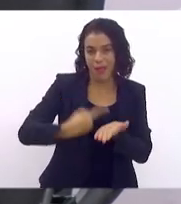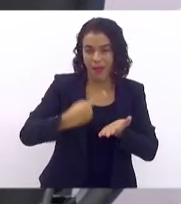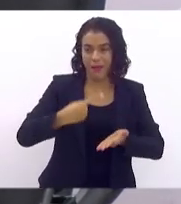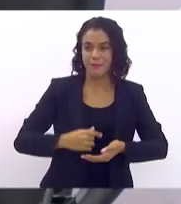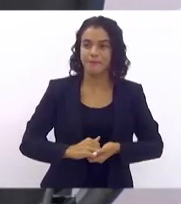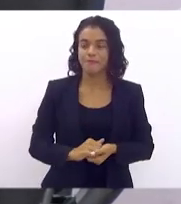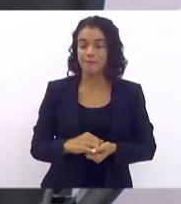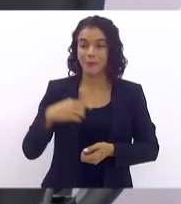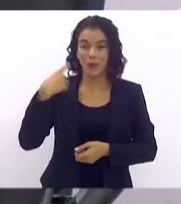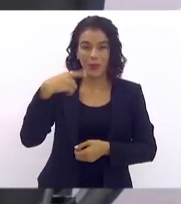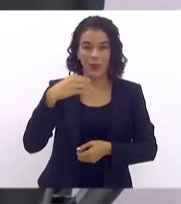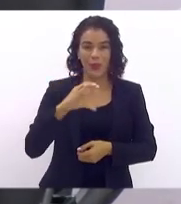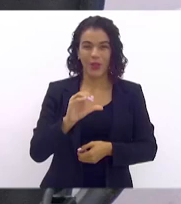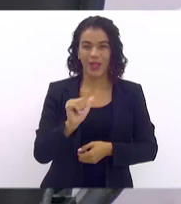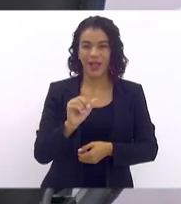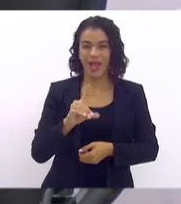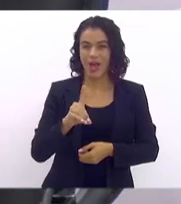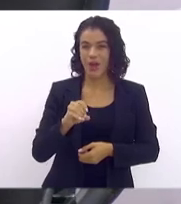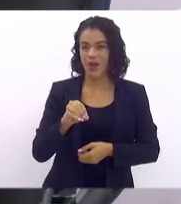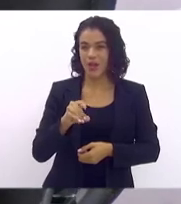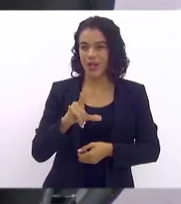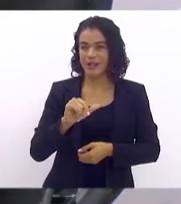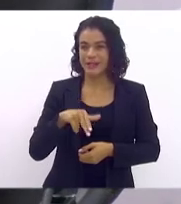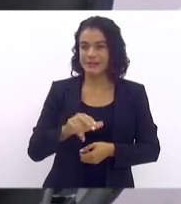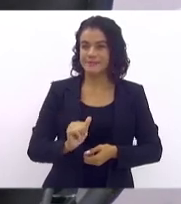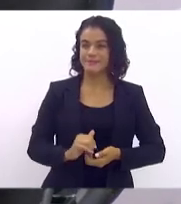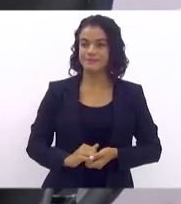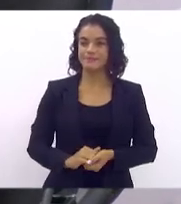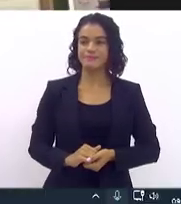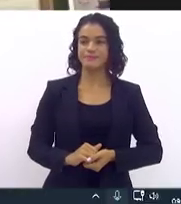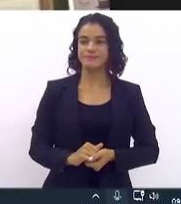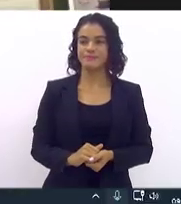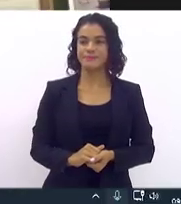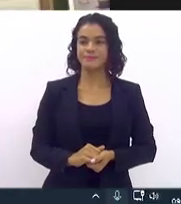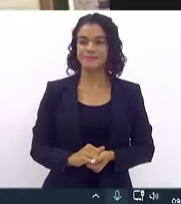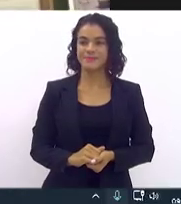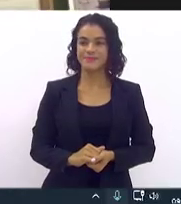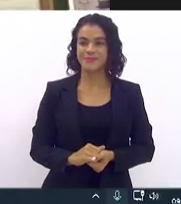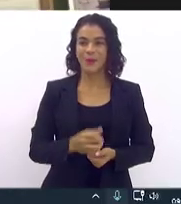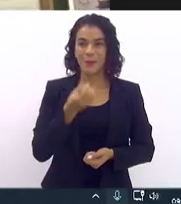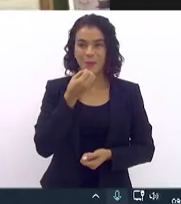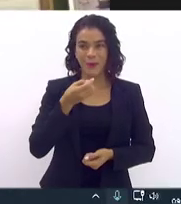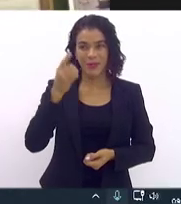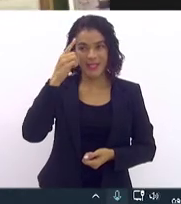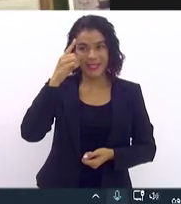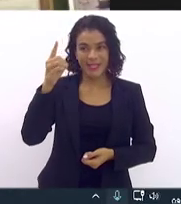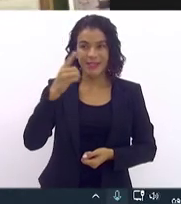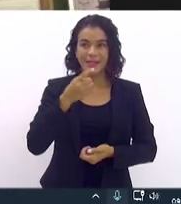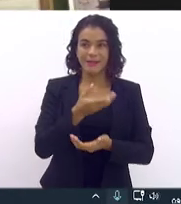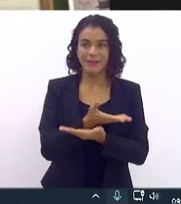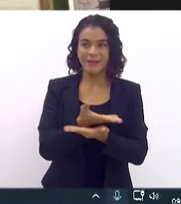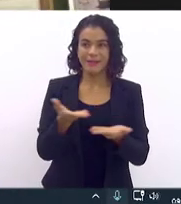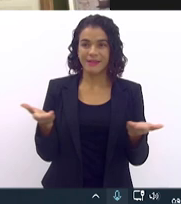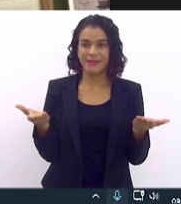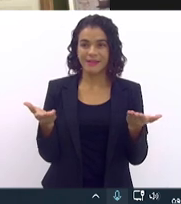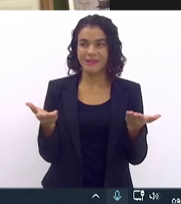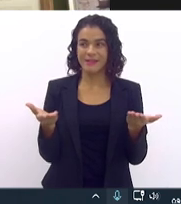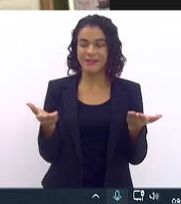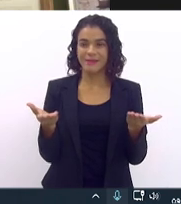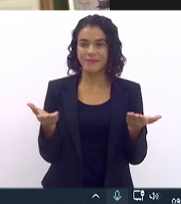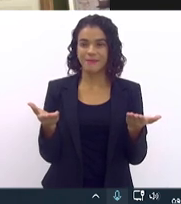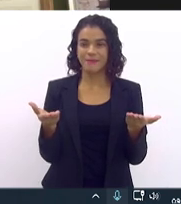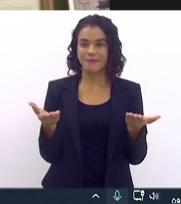estabelecido. Doutora Carolina, por favor. Bom dia. Bom dia a todos, obrigada pelo